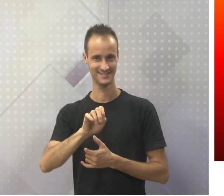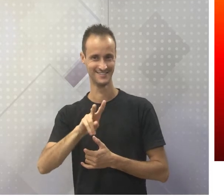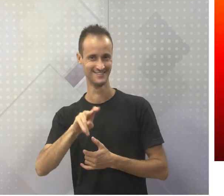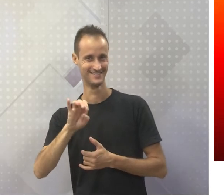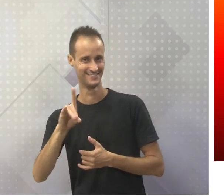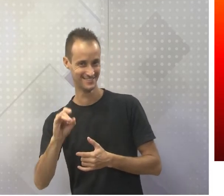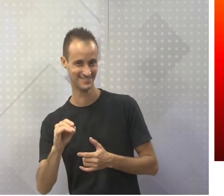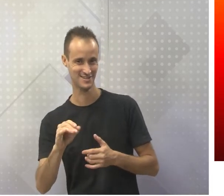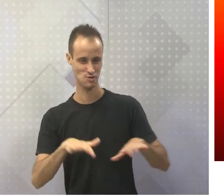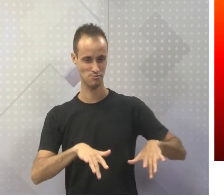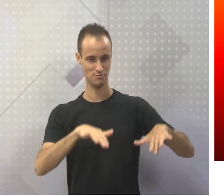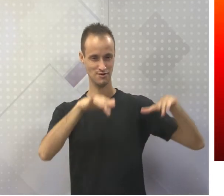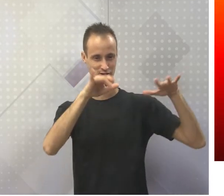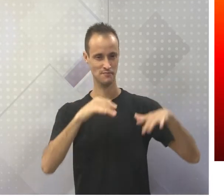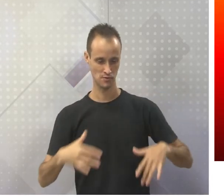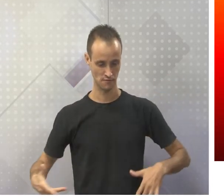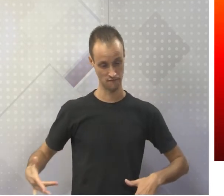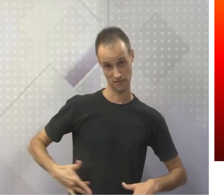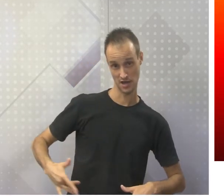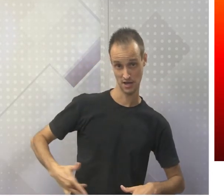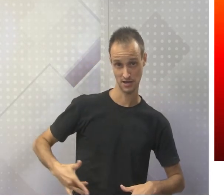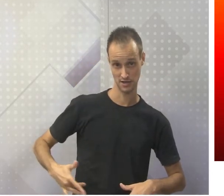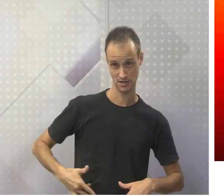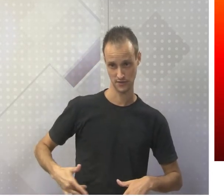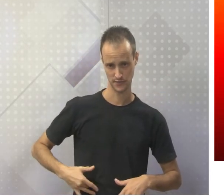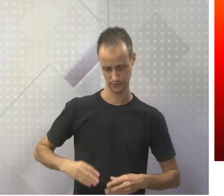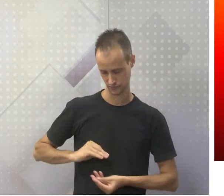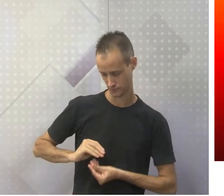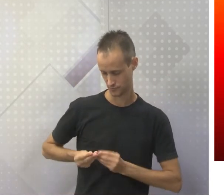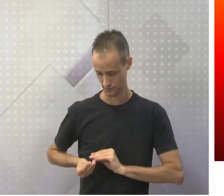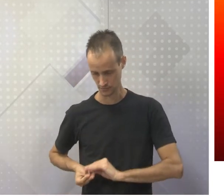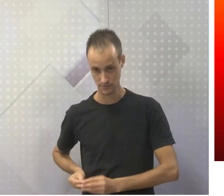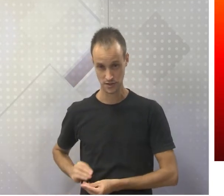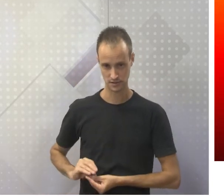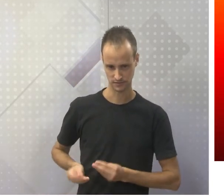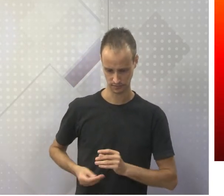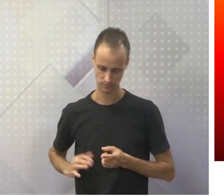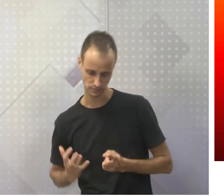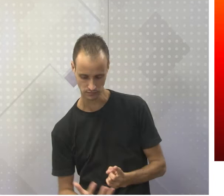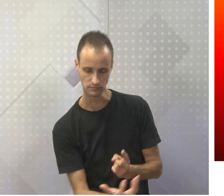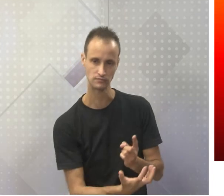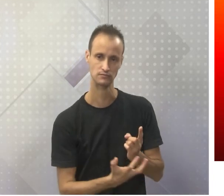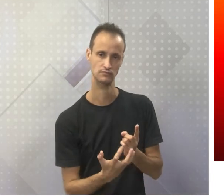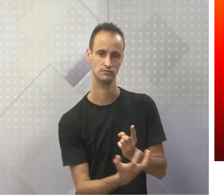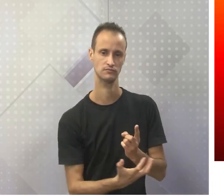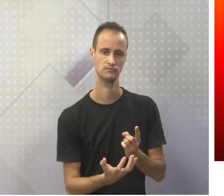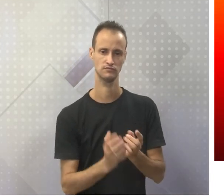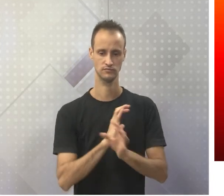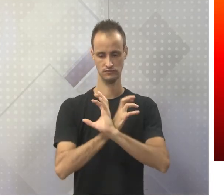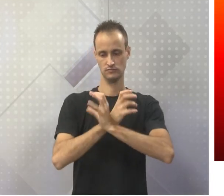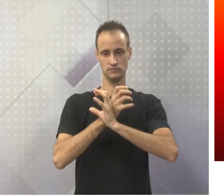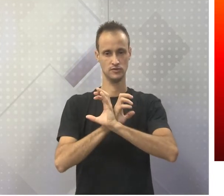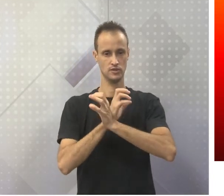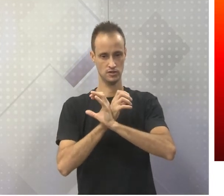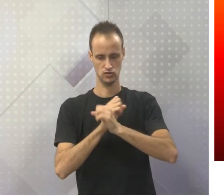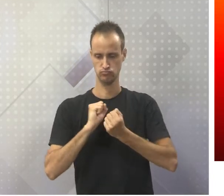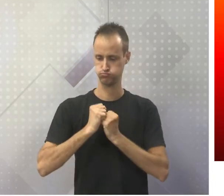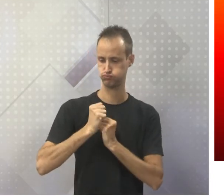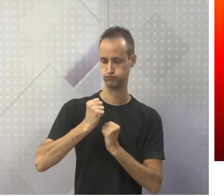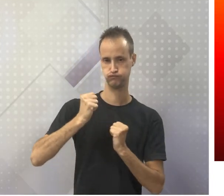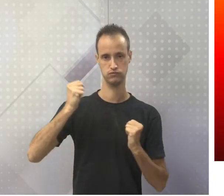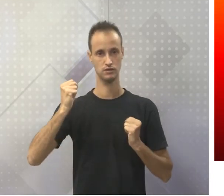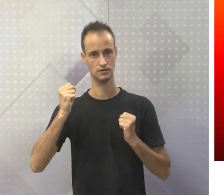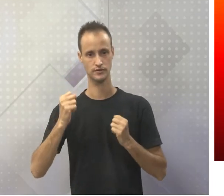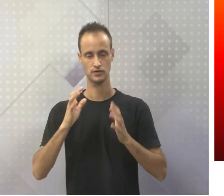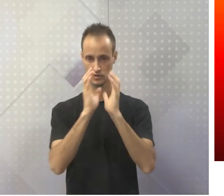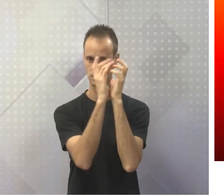o crescimento. Ó. O meu fígado, que vai sintetizar, atua no meu órgão sexual. Nos meus ossos acelera o crescimento. O